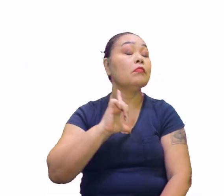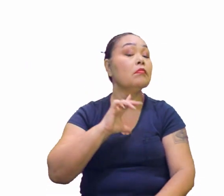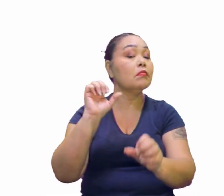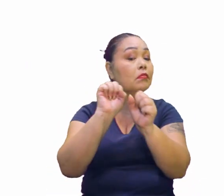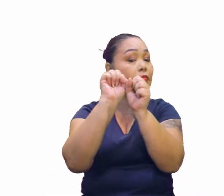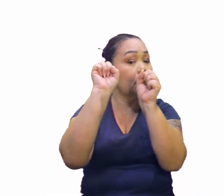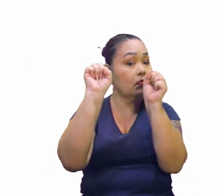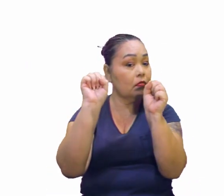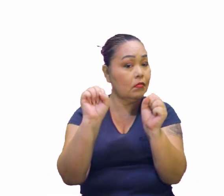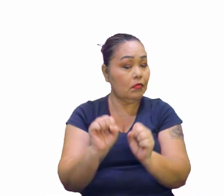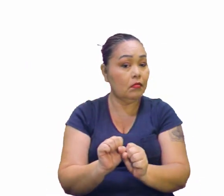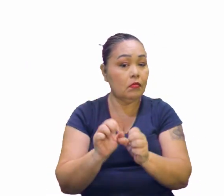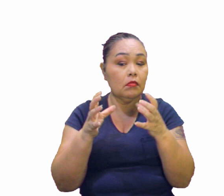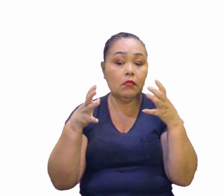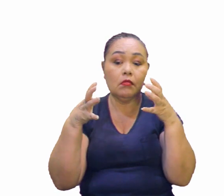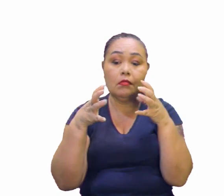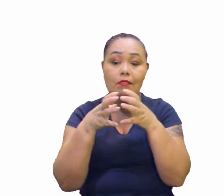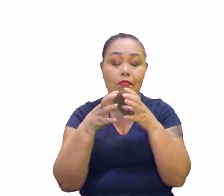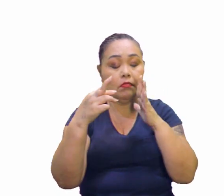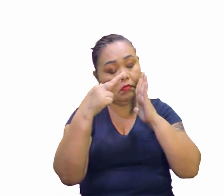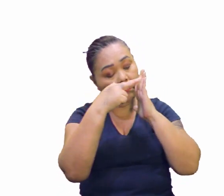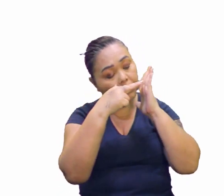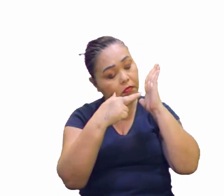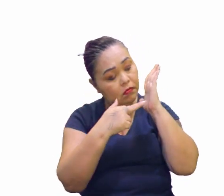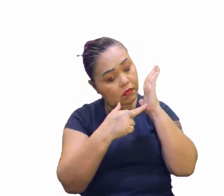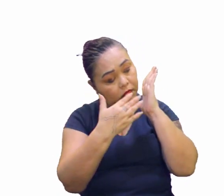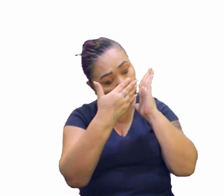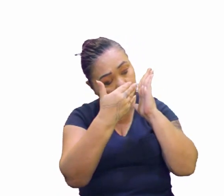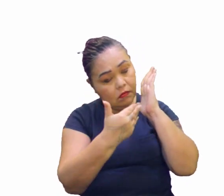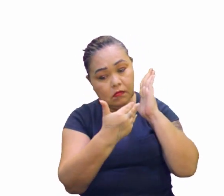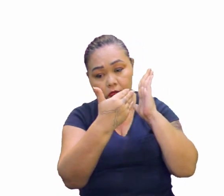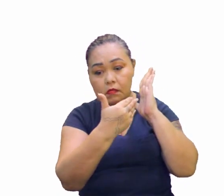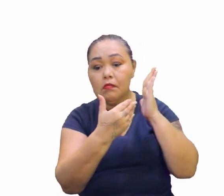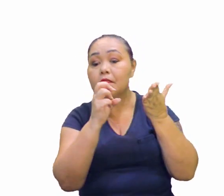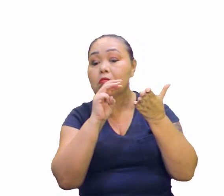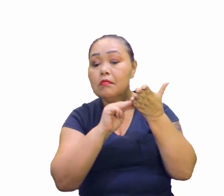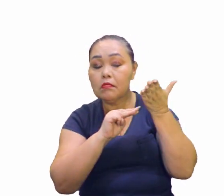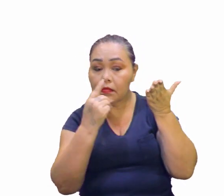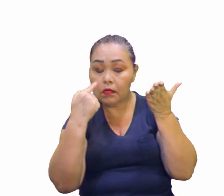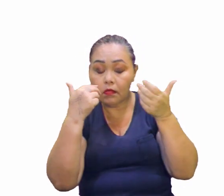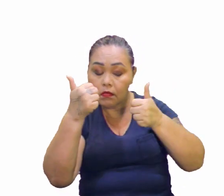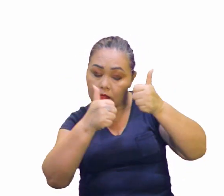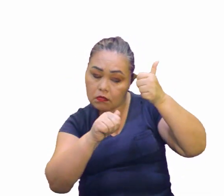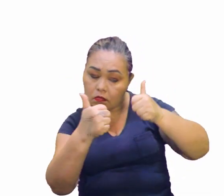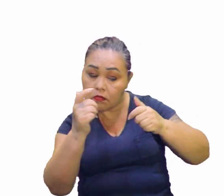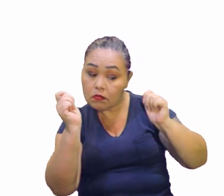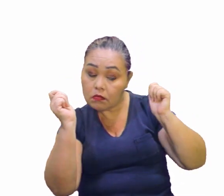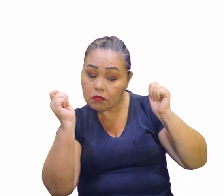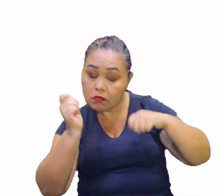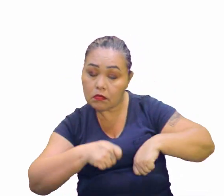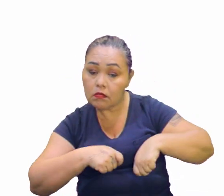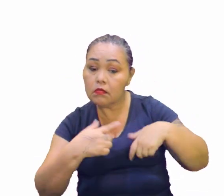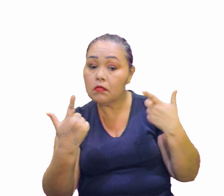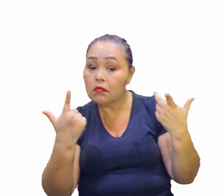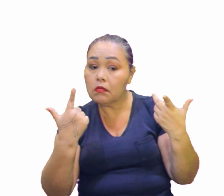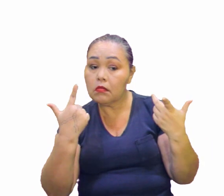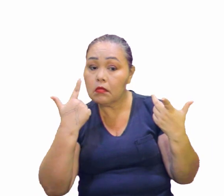tem um conjunto de normas técnicas e métodos e análises que possibilitam